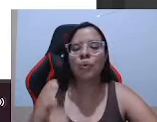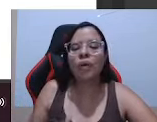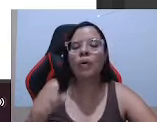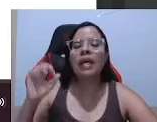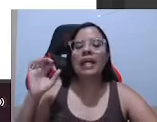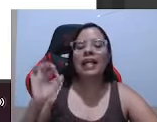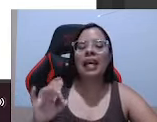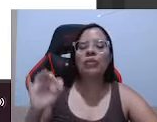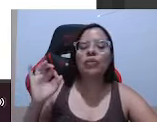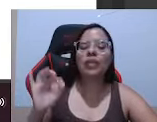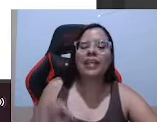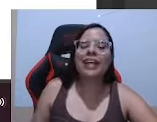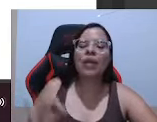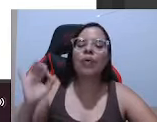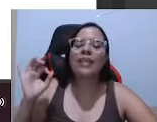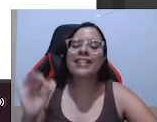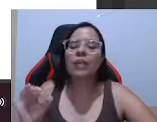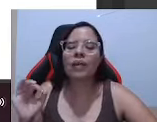salário